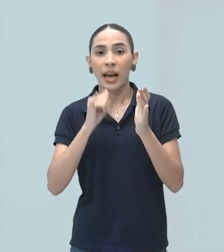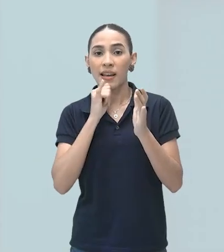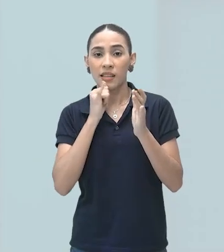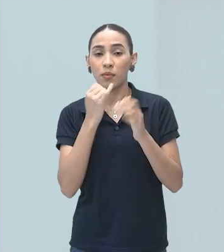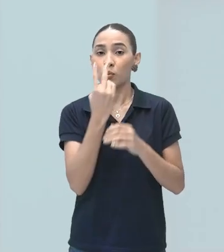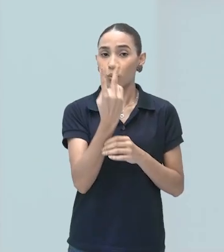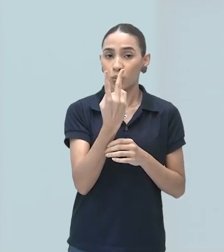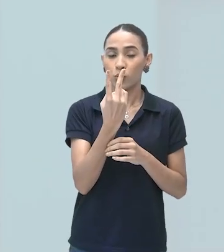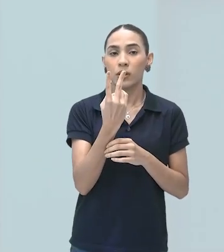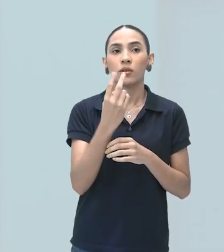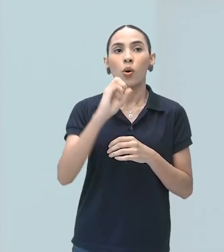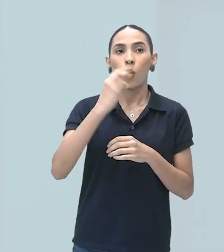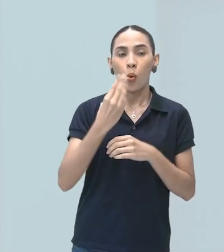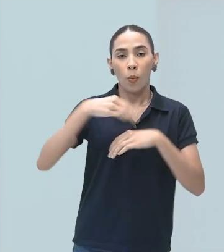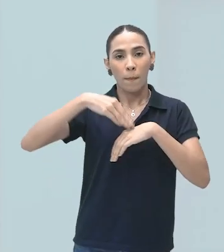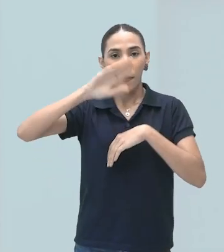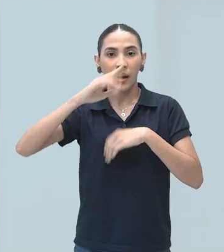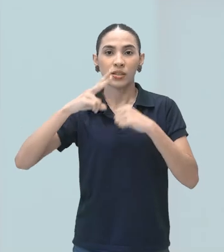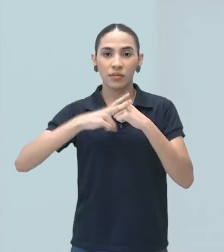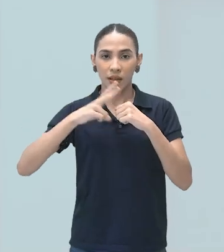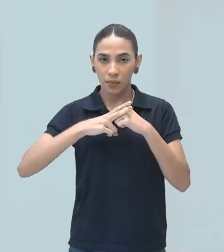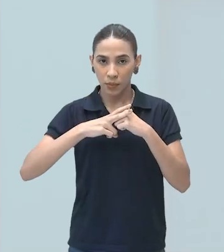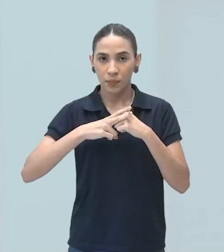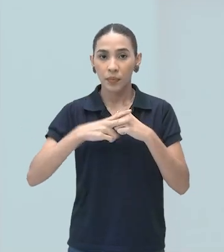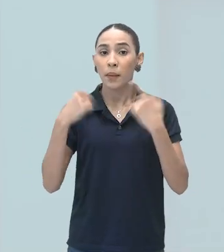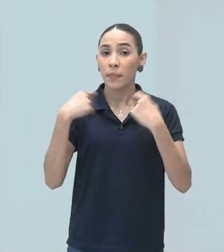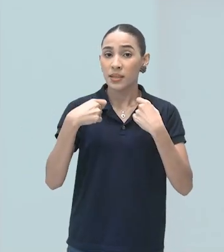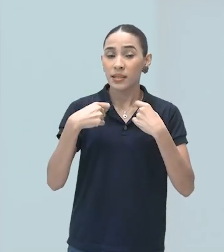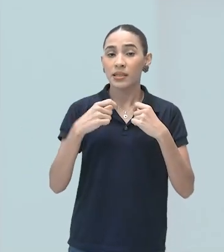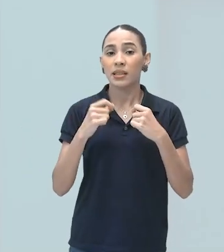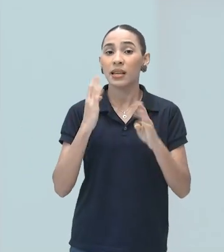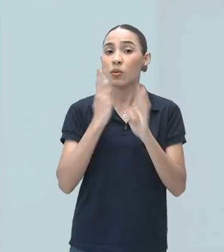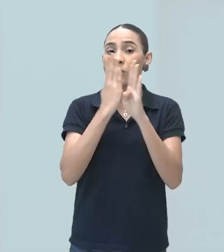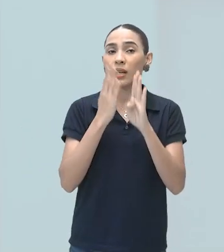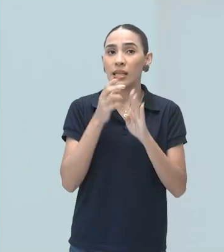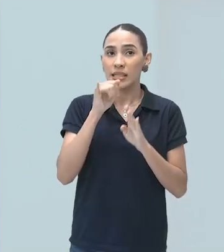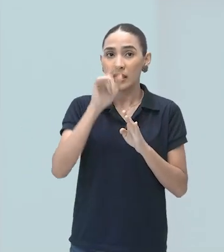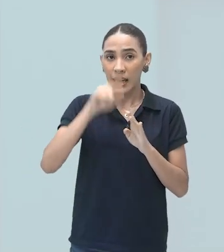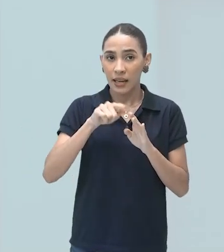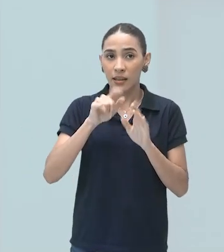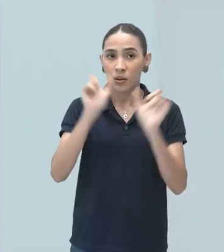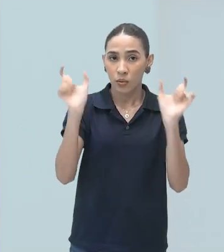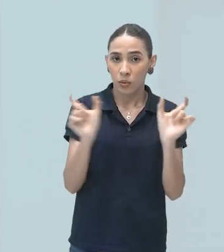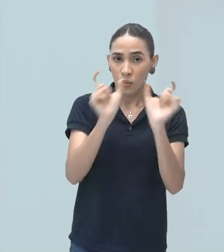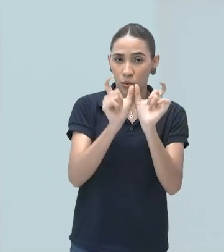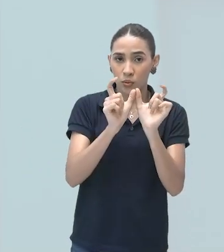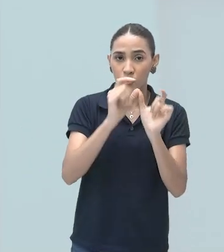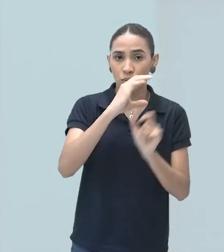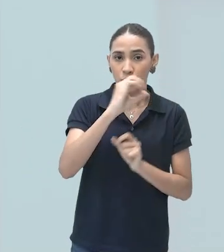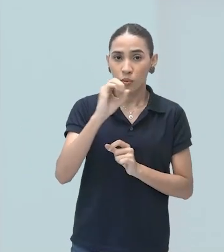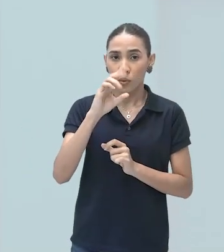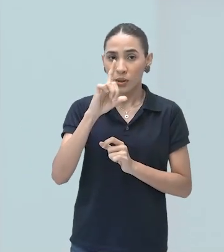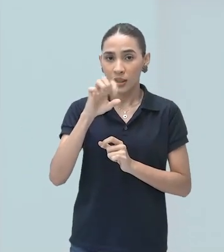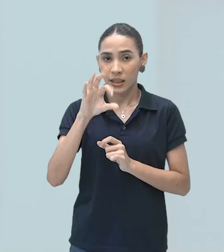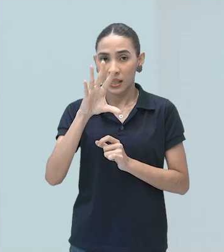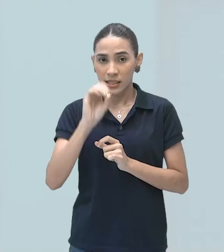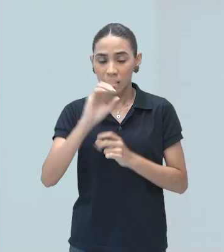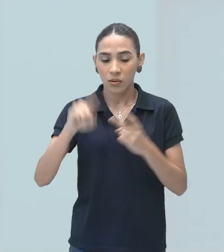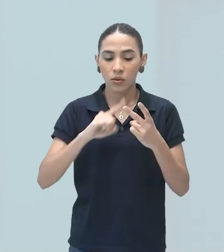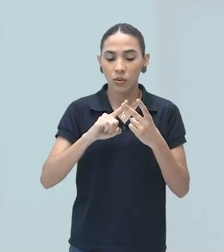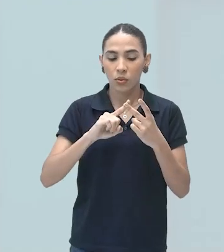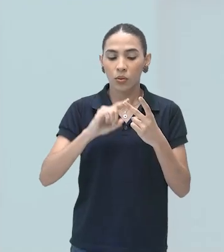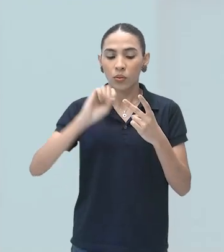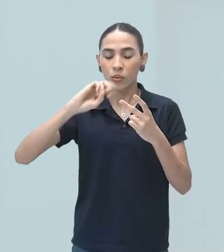mais orações ou dois ou mais verbos, eu preciso identificar se é composto por coordenação ou se é composto